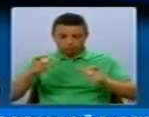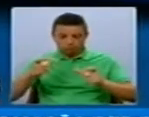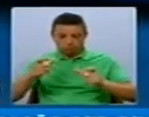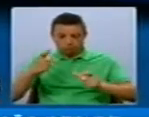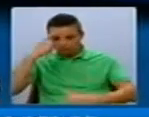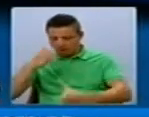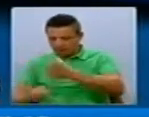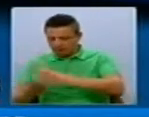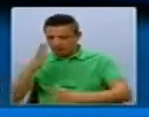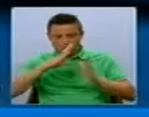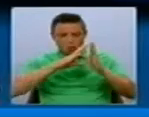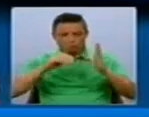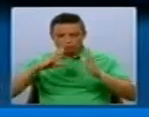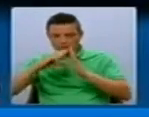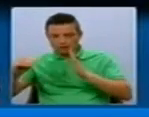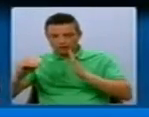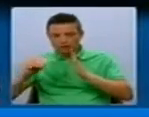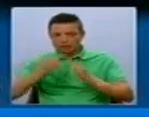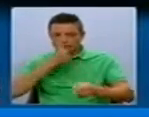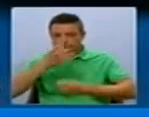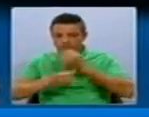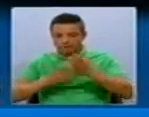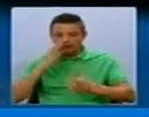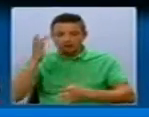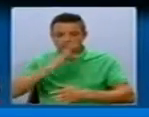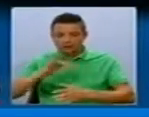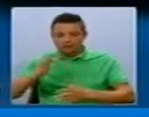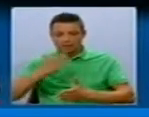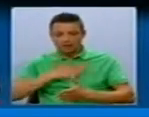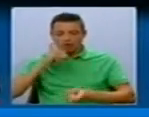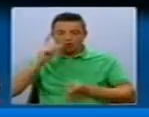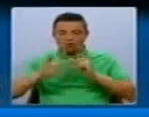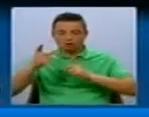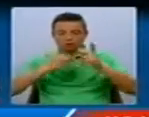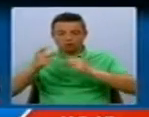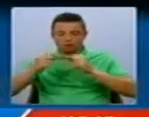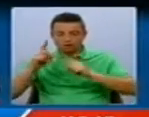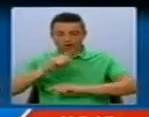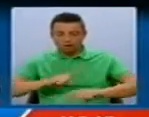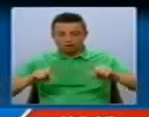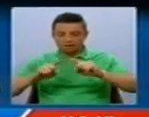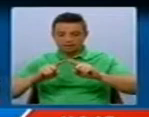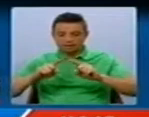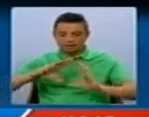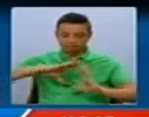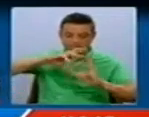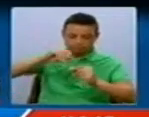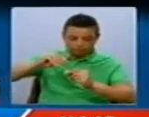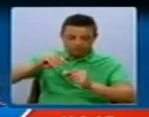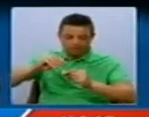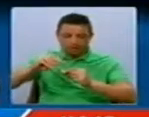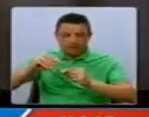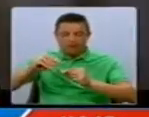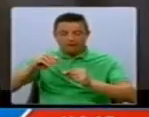um modelo que tenta explicar e tenta dar-nos algumas luzes sobre se as estrelas comem ou não comem planetas. Sabes que desde que nós